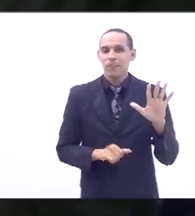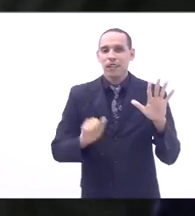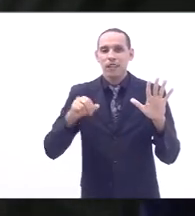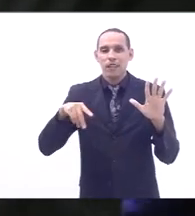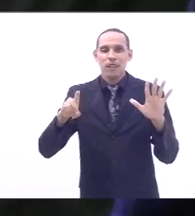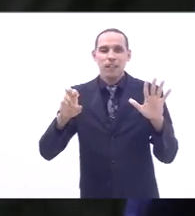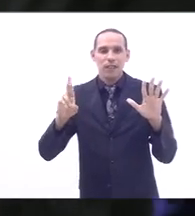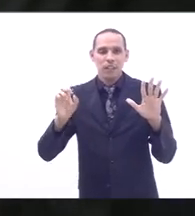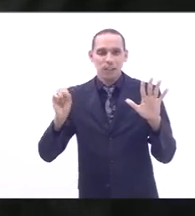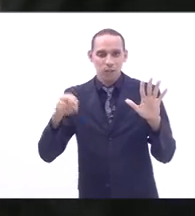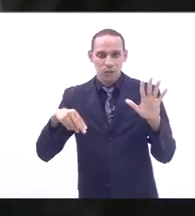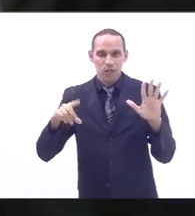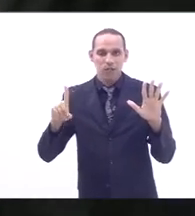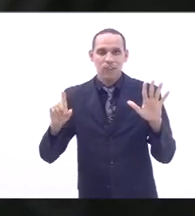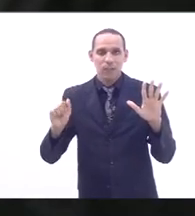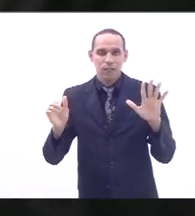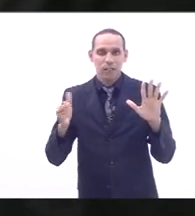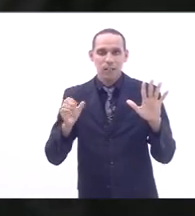Anderson da Silva.